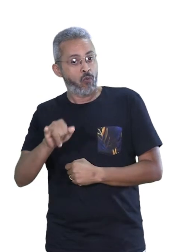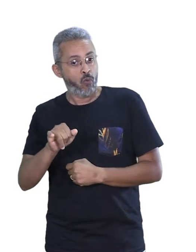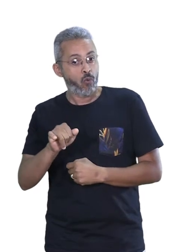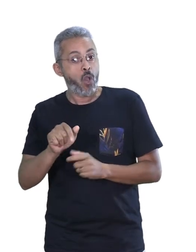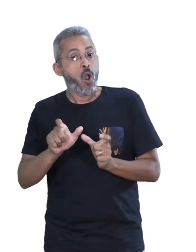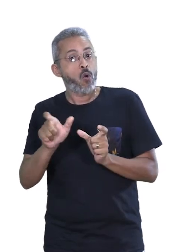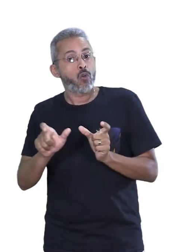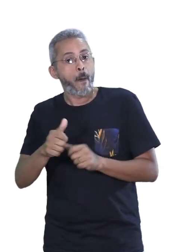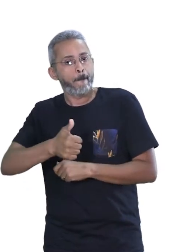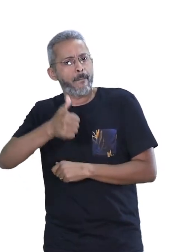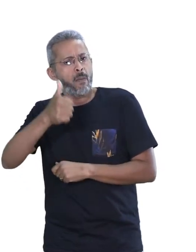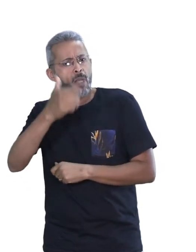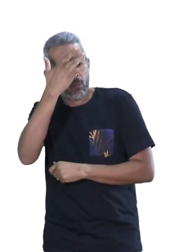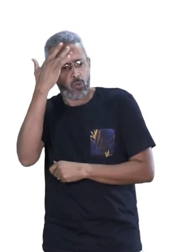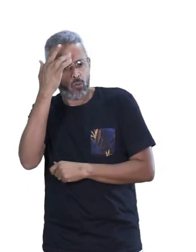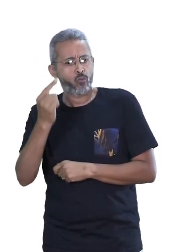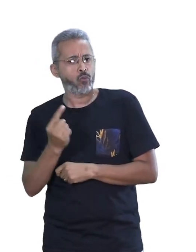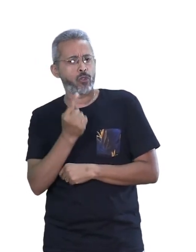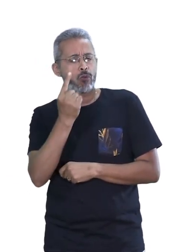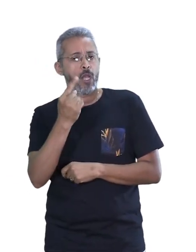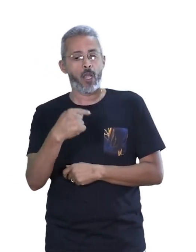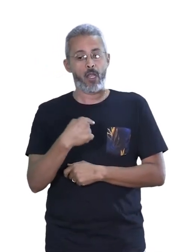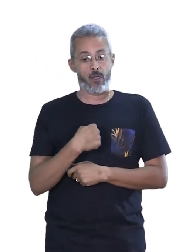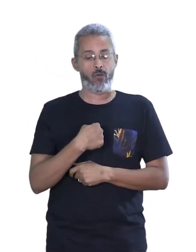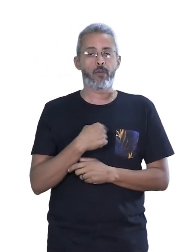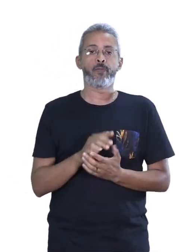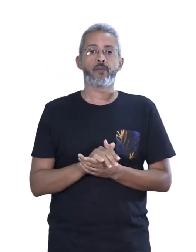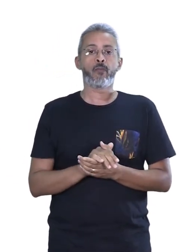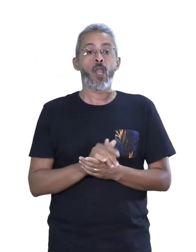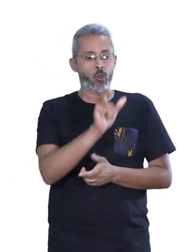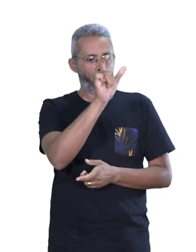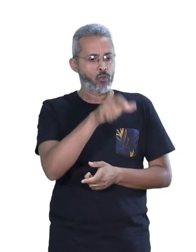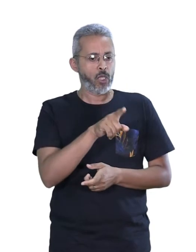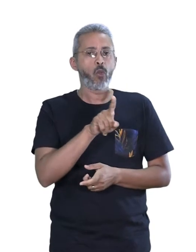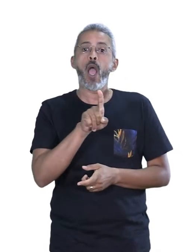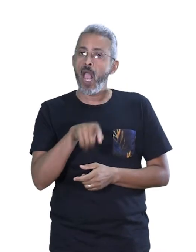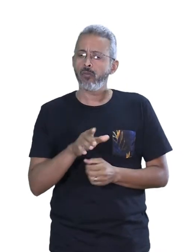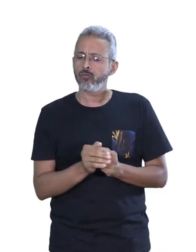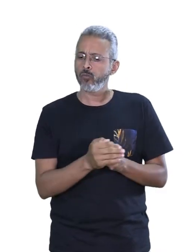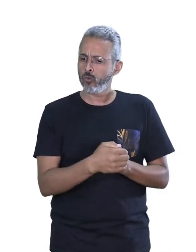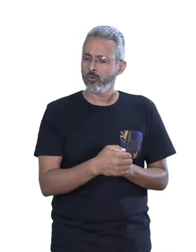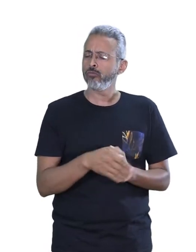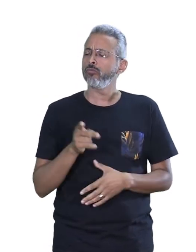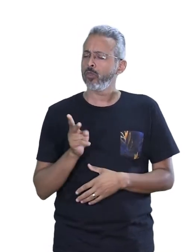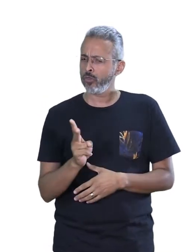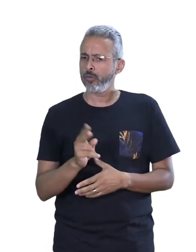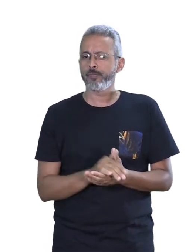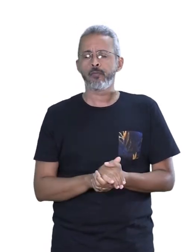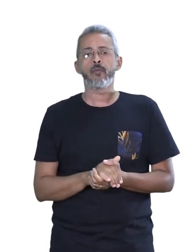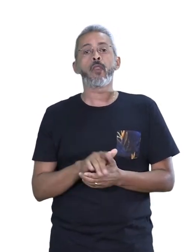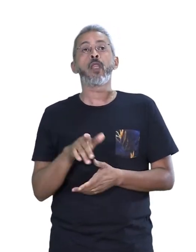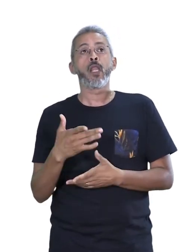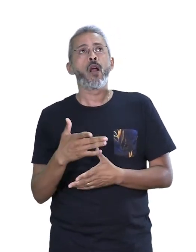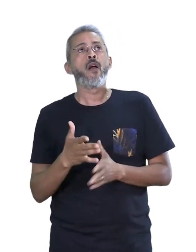está conjugado na primeira pessoa do singular. Eu. O sujeito é oculto.